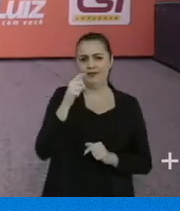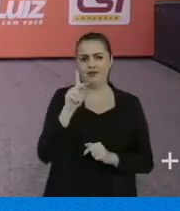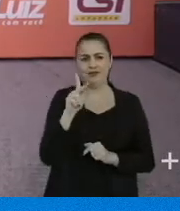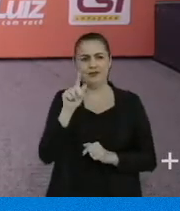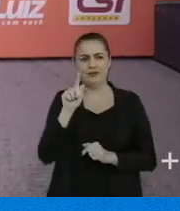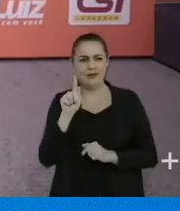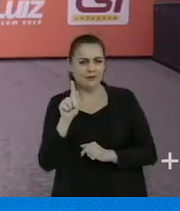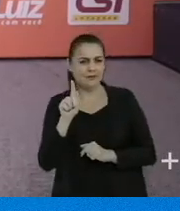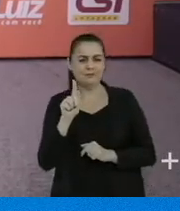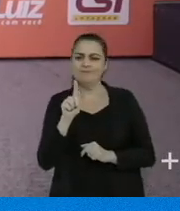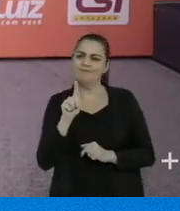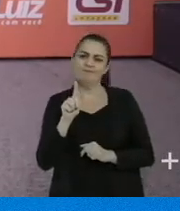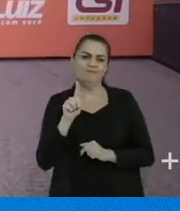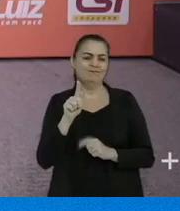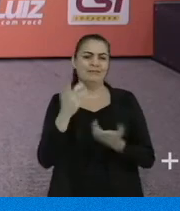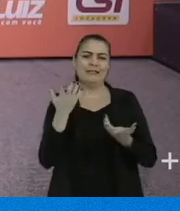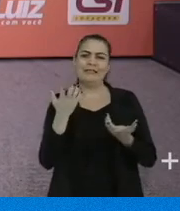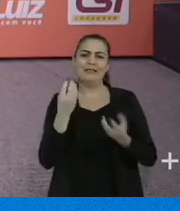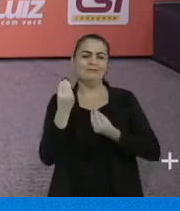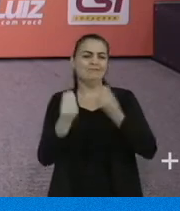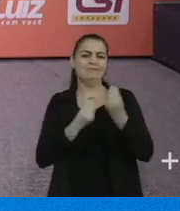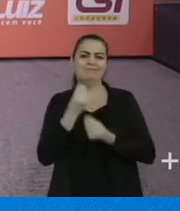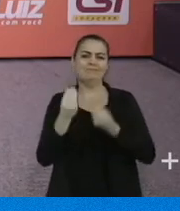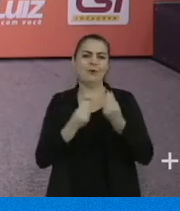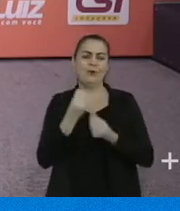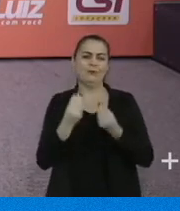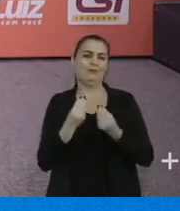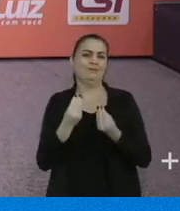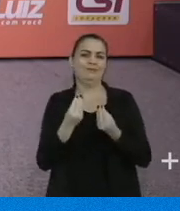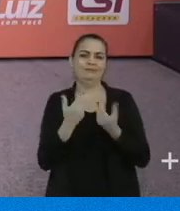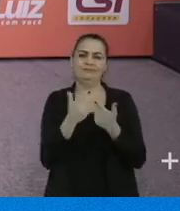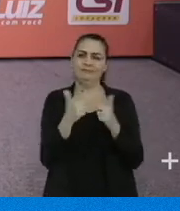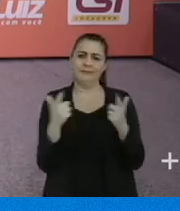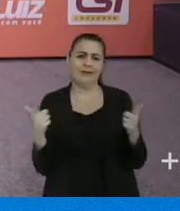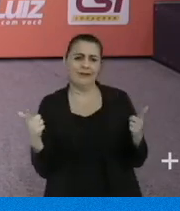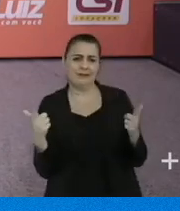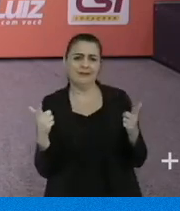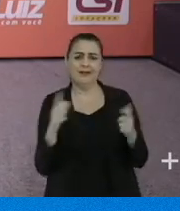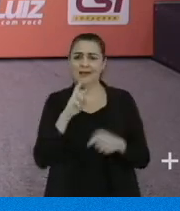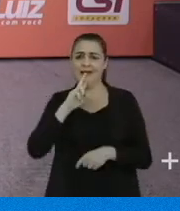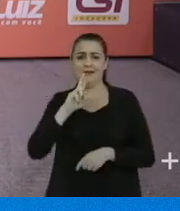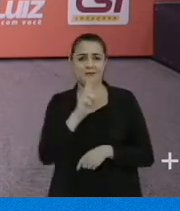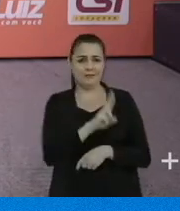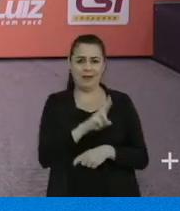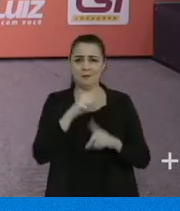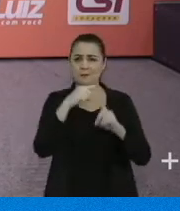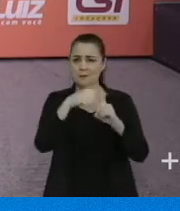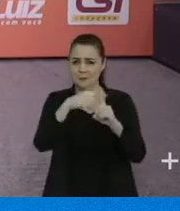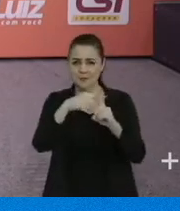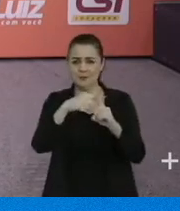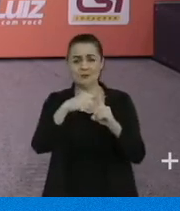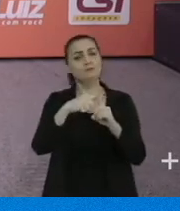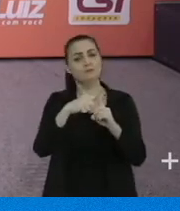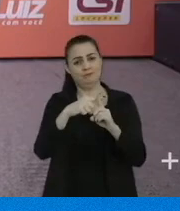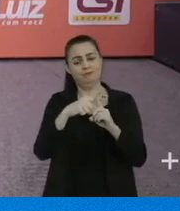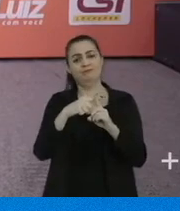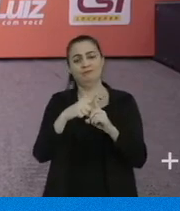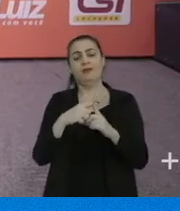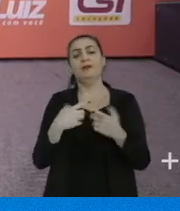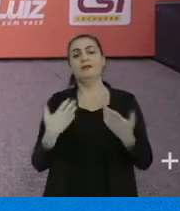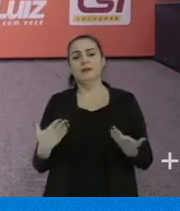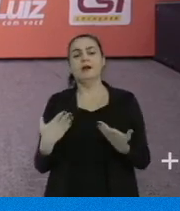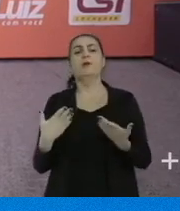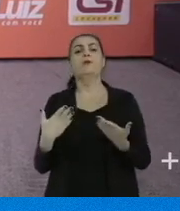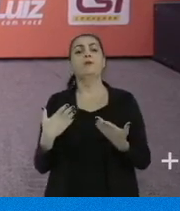semente plantada, eu sei que não vou ter resultado a longo prazo. É isso que a gente viu em muitos